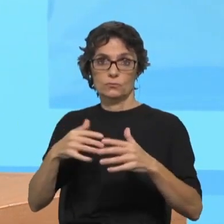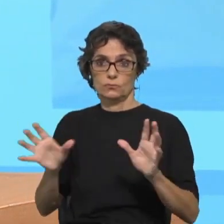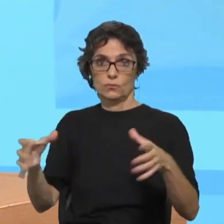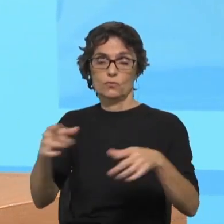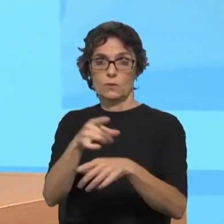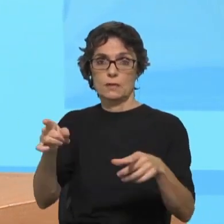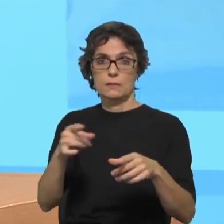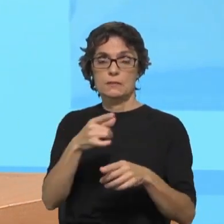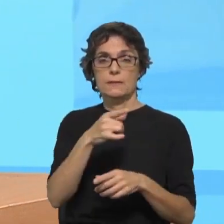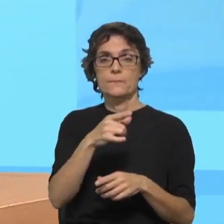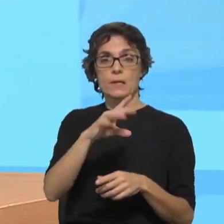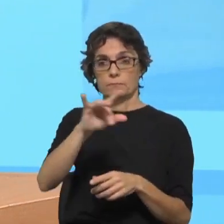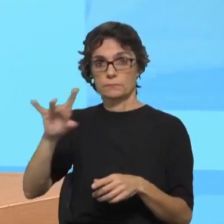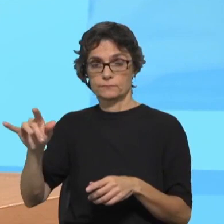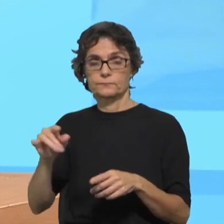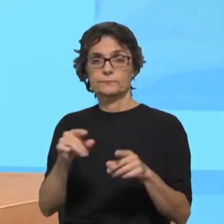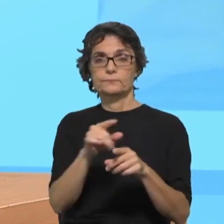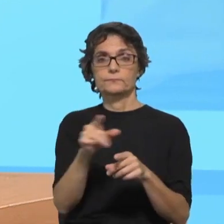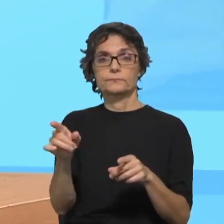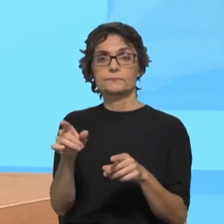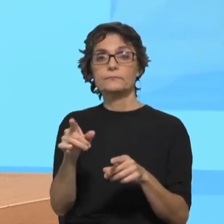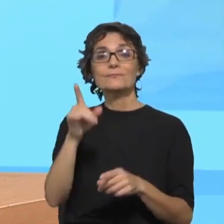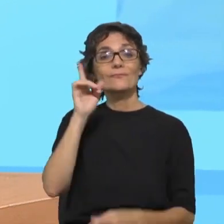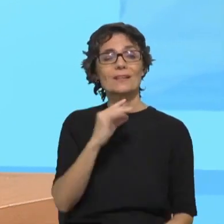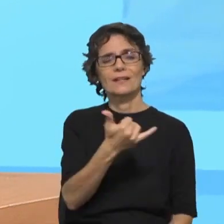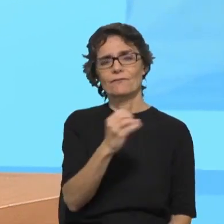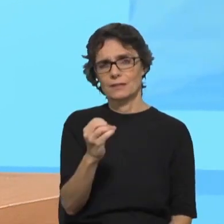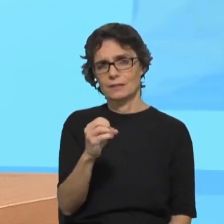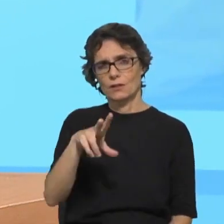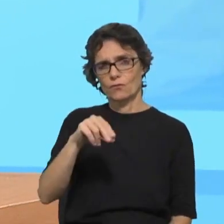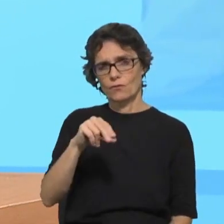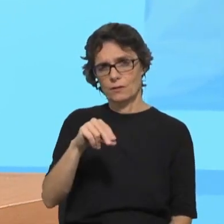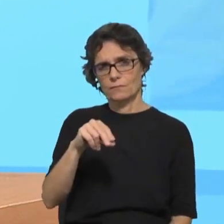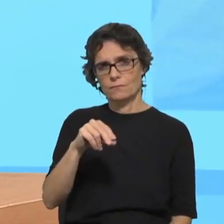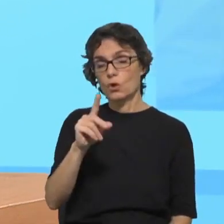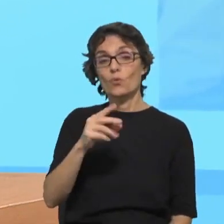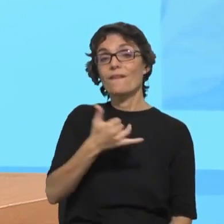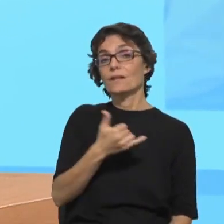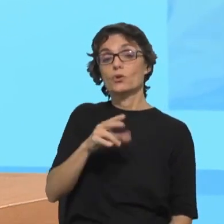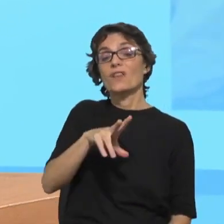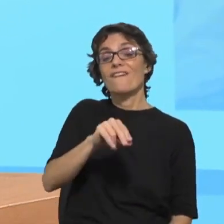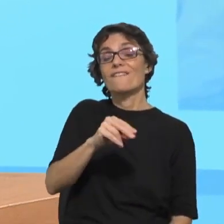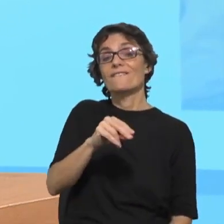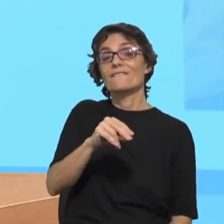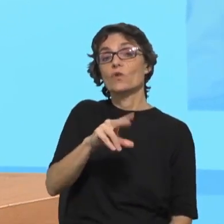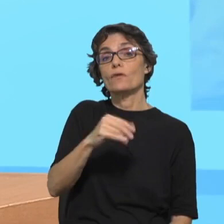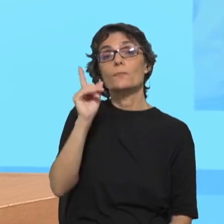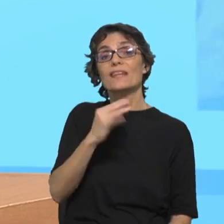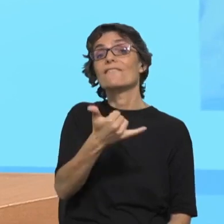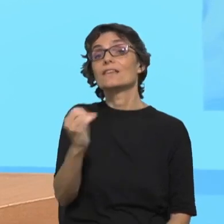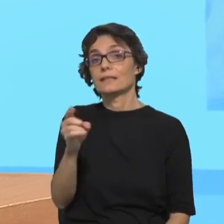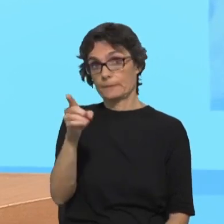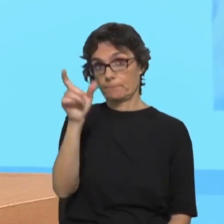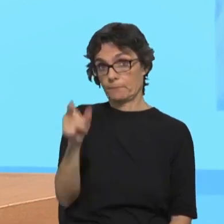coisa importante e é dia 20 de novembro e não 22. Claro. Mas depois vou levar também,